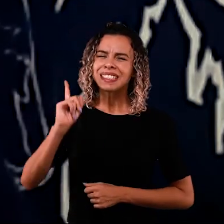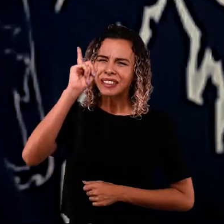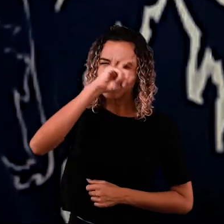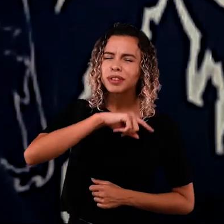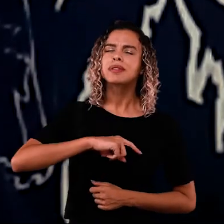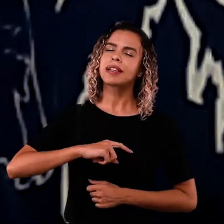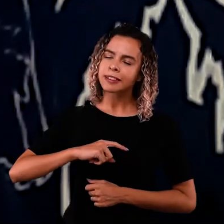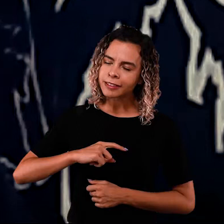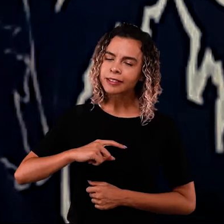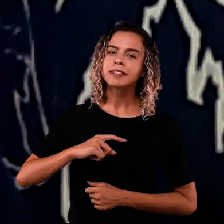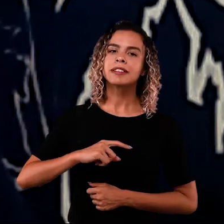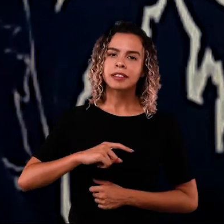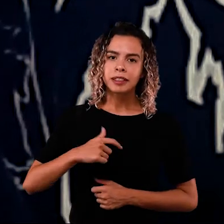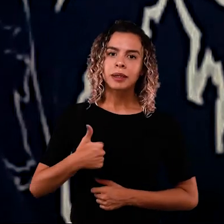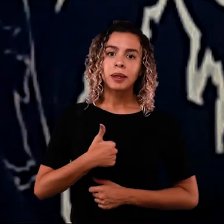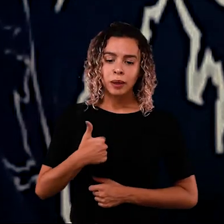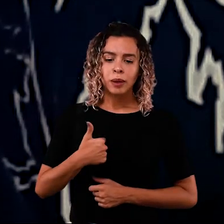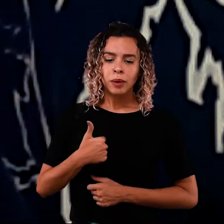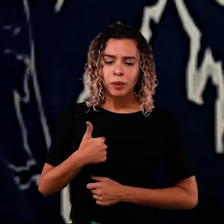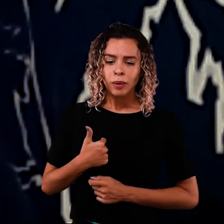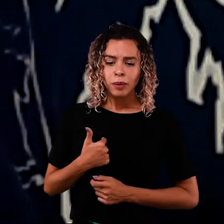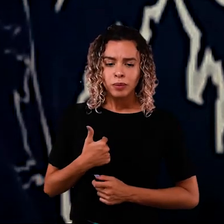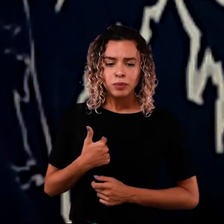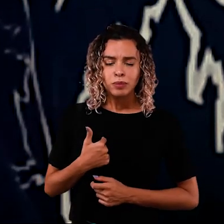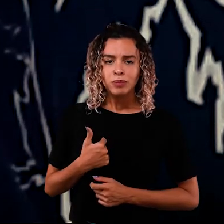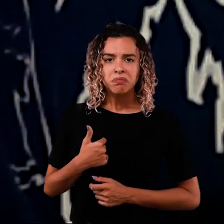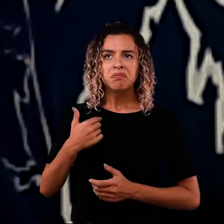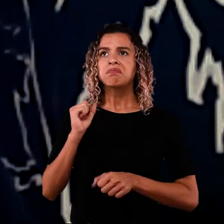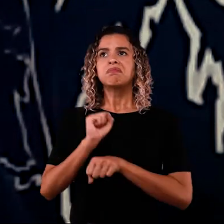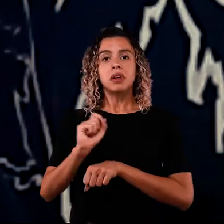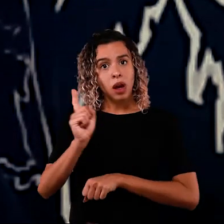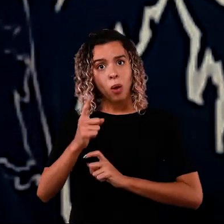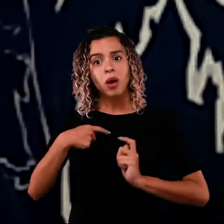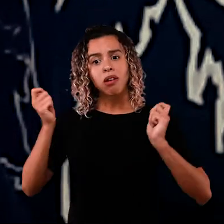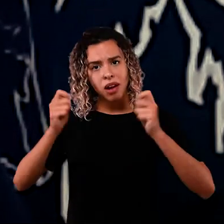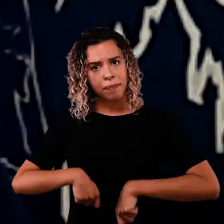com essas dificuldades, e eu estou capaz de conseguir fazer as coisas e